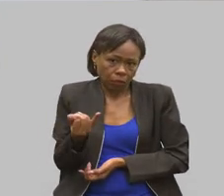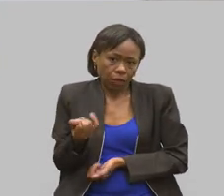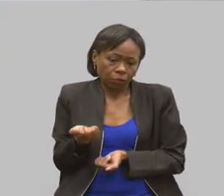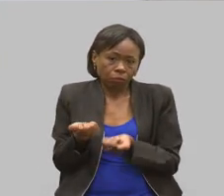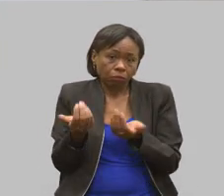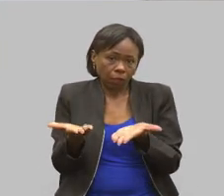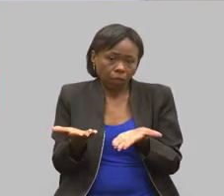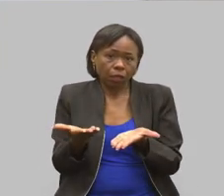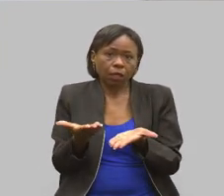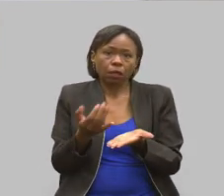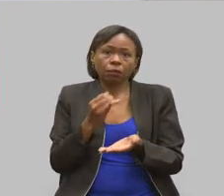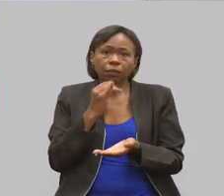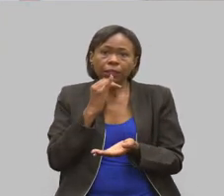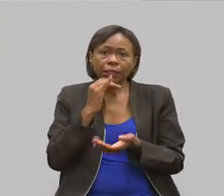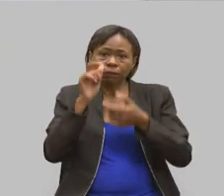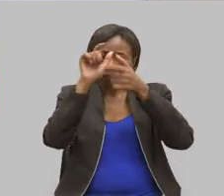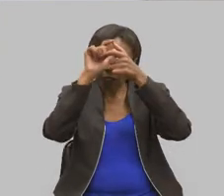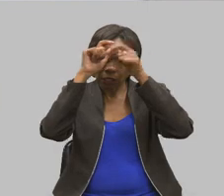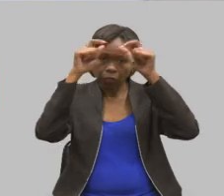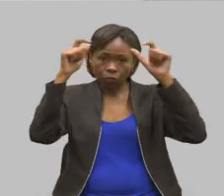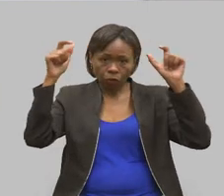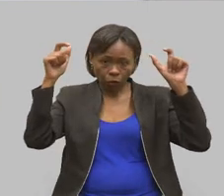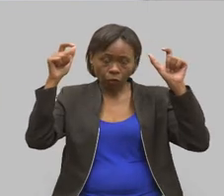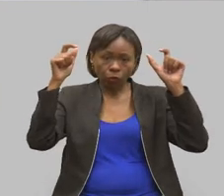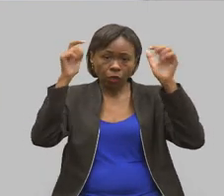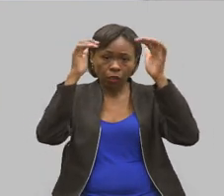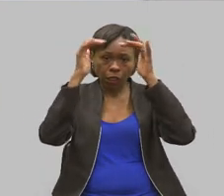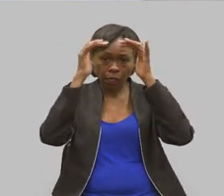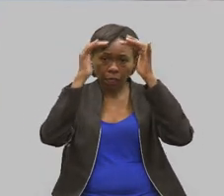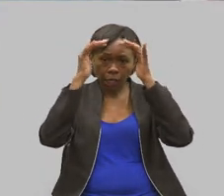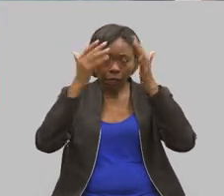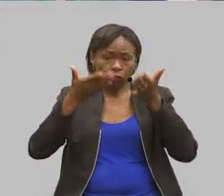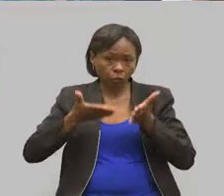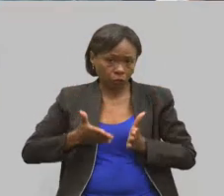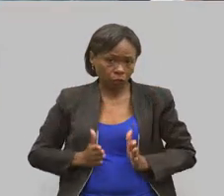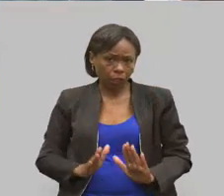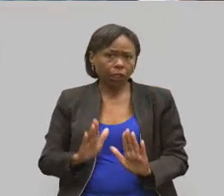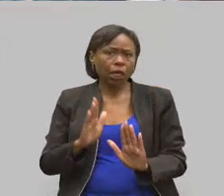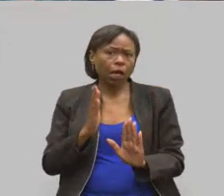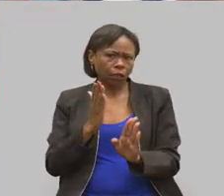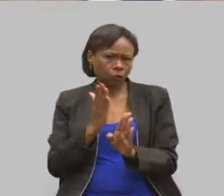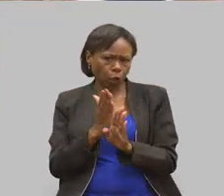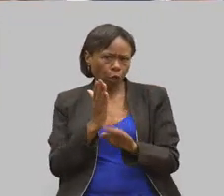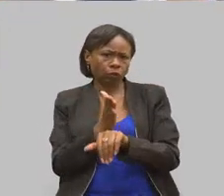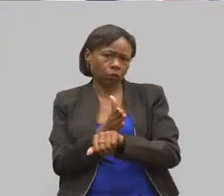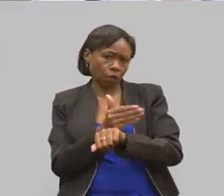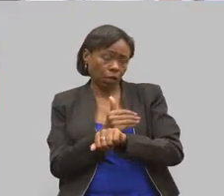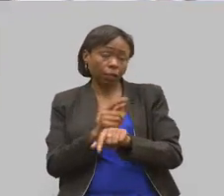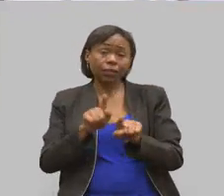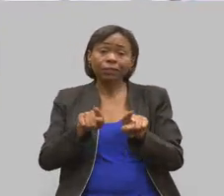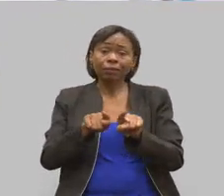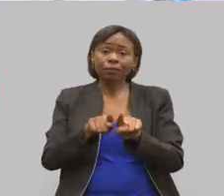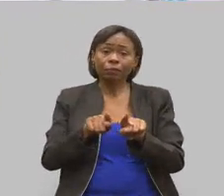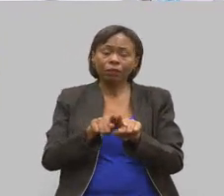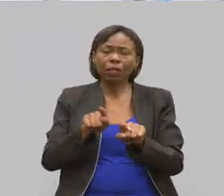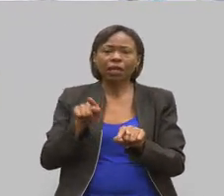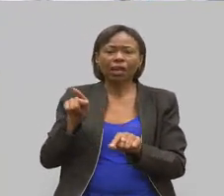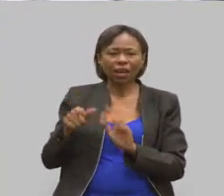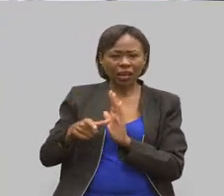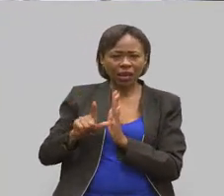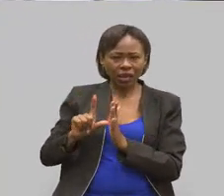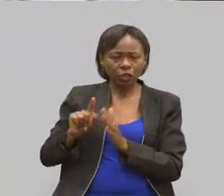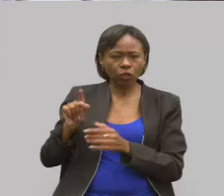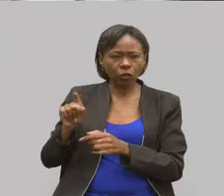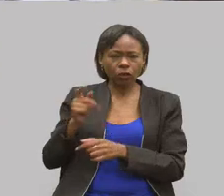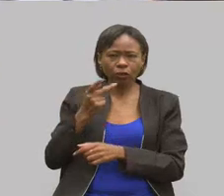transtorno neurodesenvolvimento e a gente pensa no diagnóstico em tempo mas também eh até quando o Dr Maurício coloca na